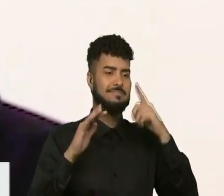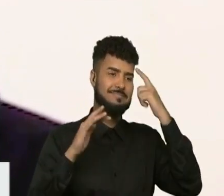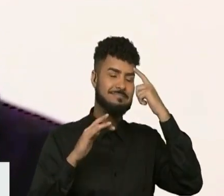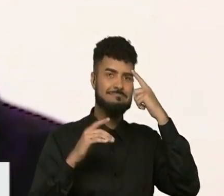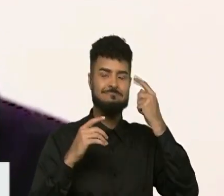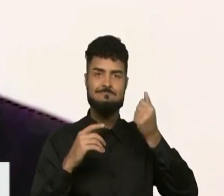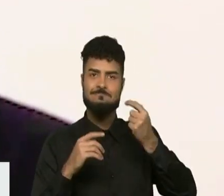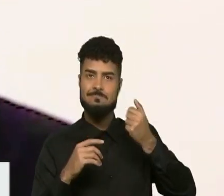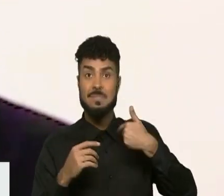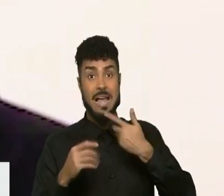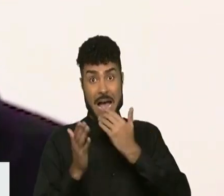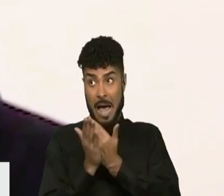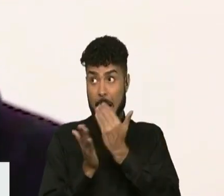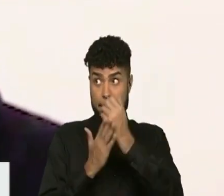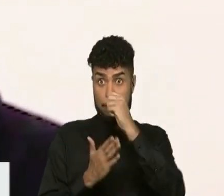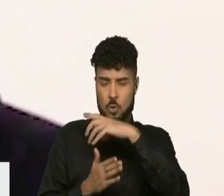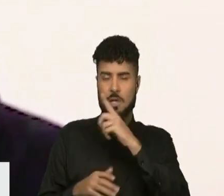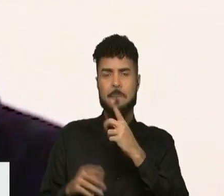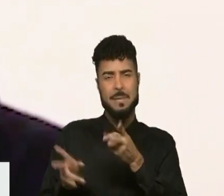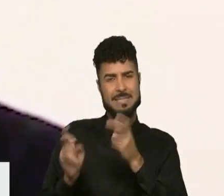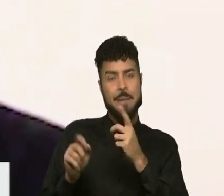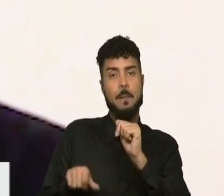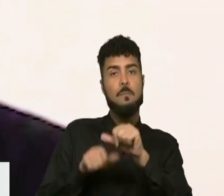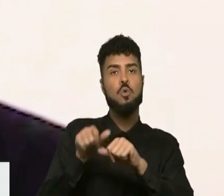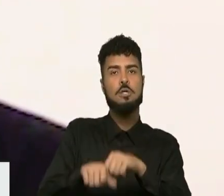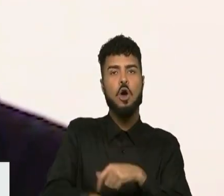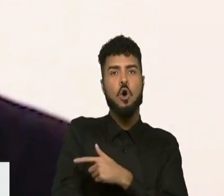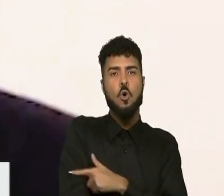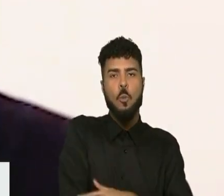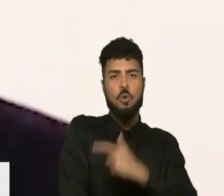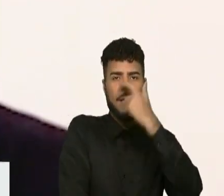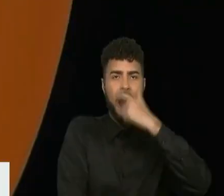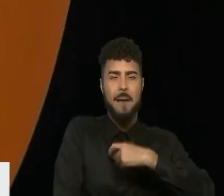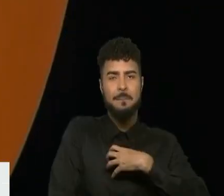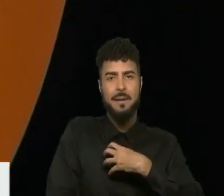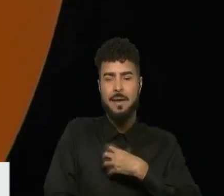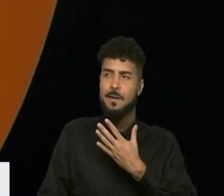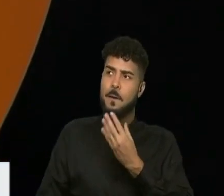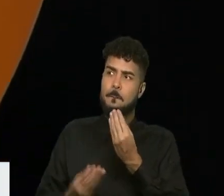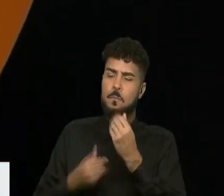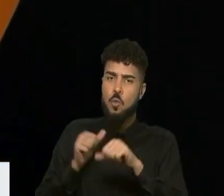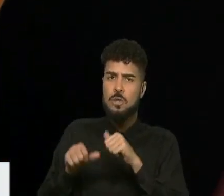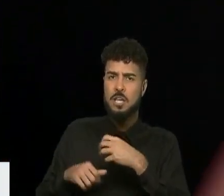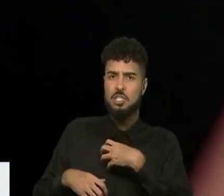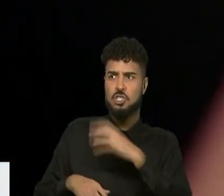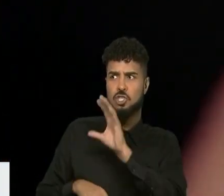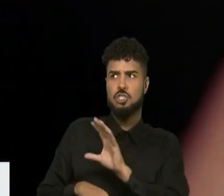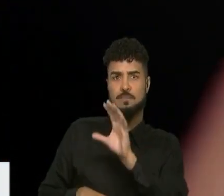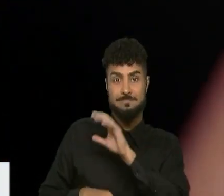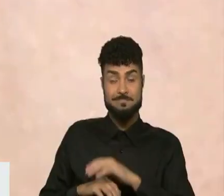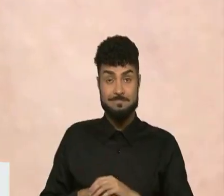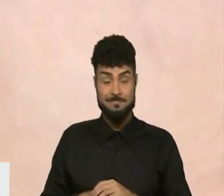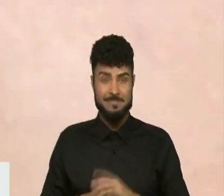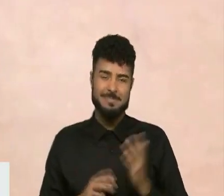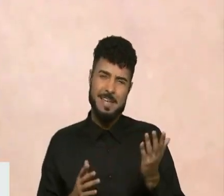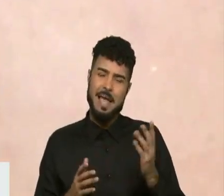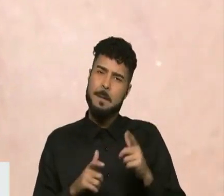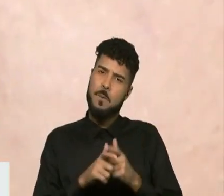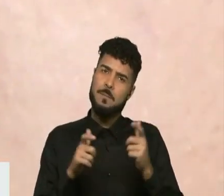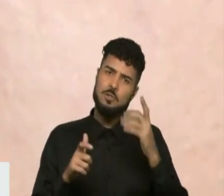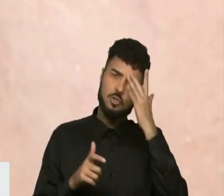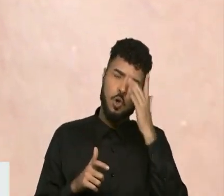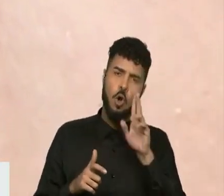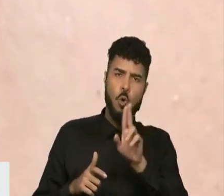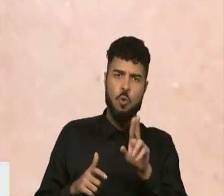vê de abuso de álcool é isso, é a mudança do comportamento e da rotina. Em um contexto no qual o álcool vem sendo usado para